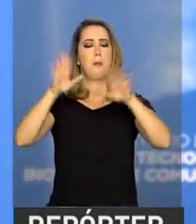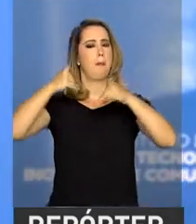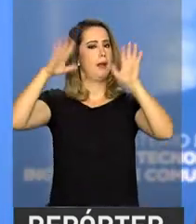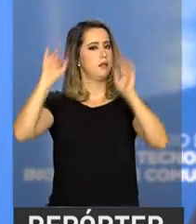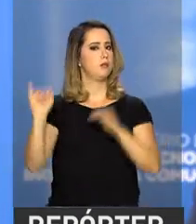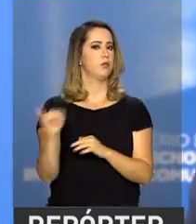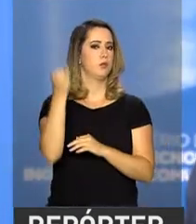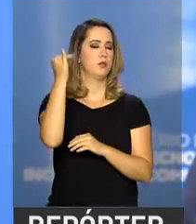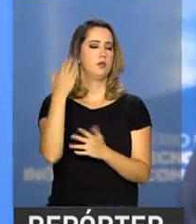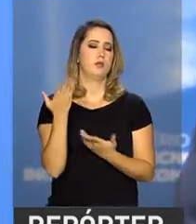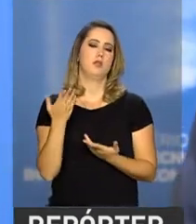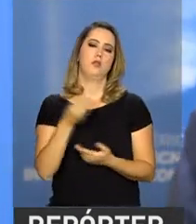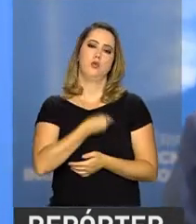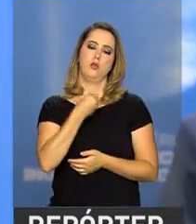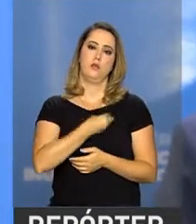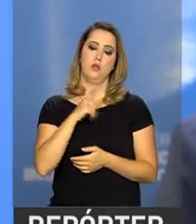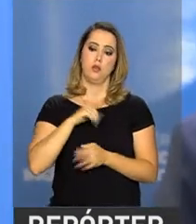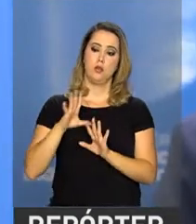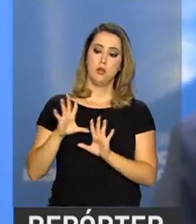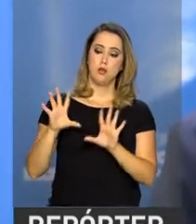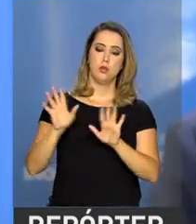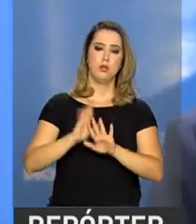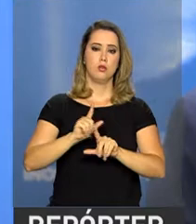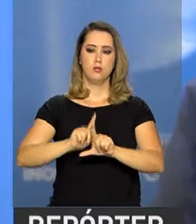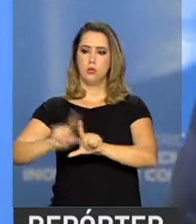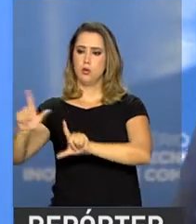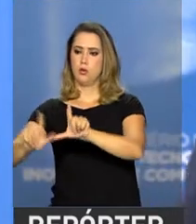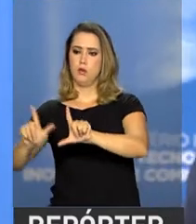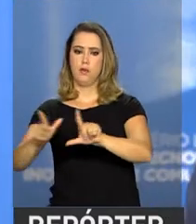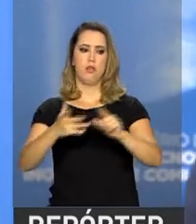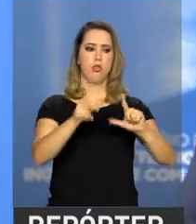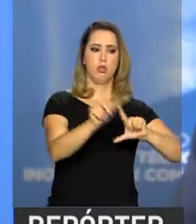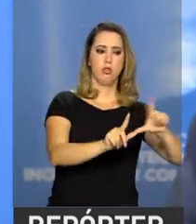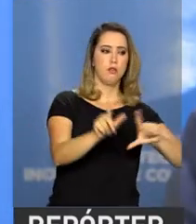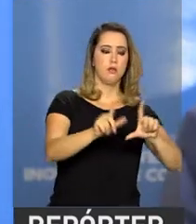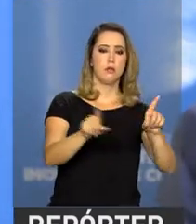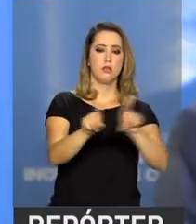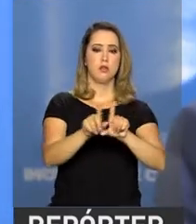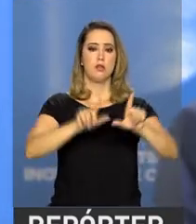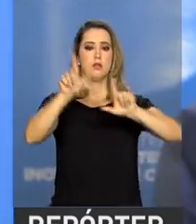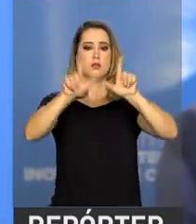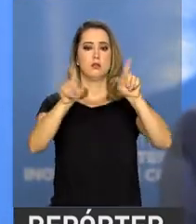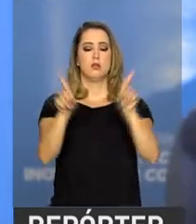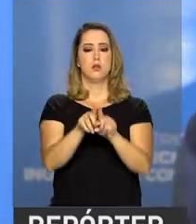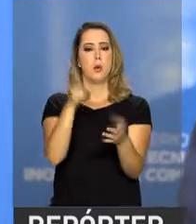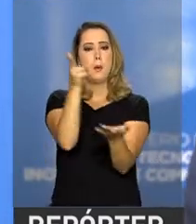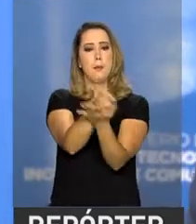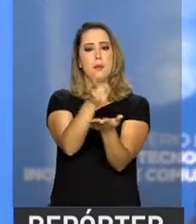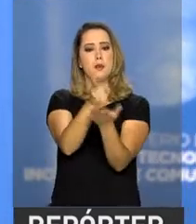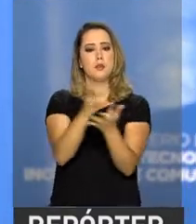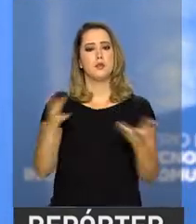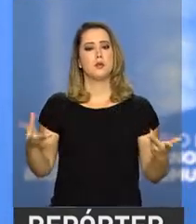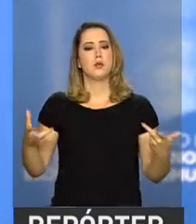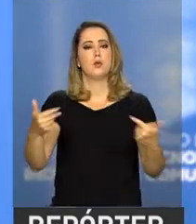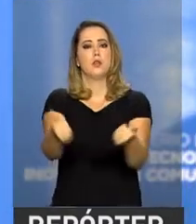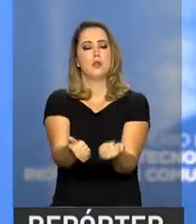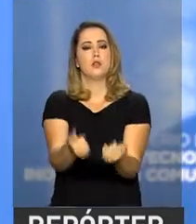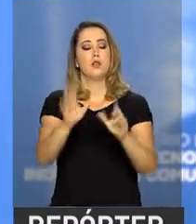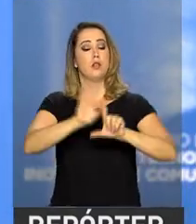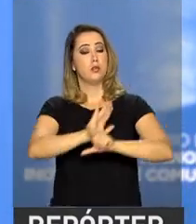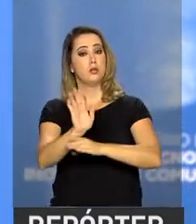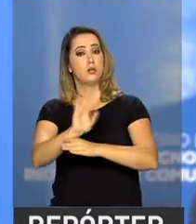vida, estão tendo, aqueles que não estão, terão em breve, a mesma qualidade de imagem, de som,